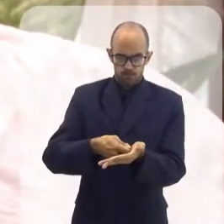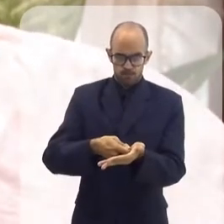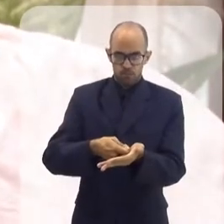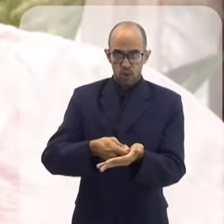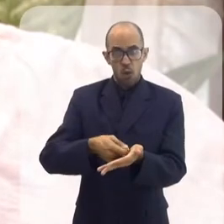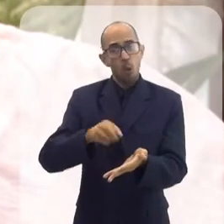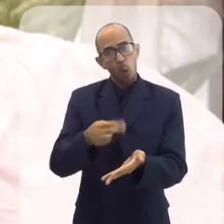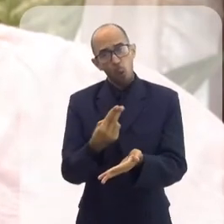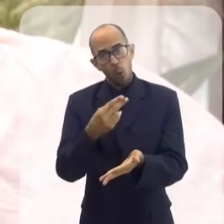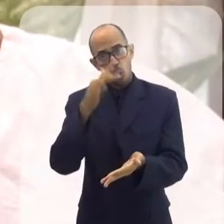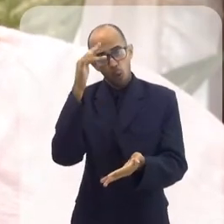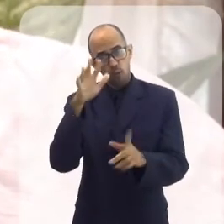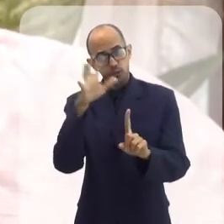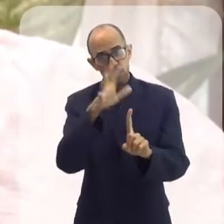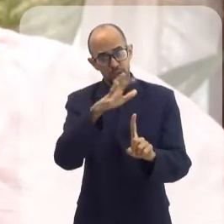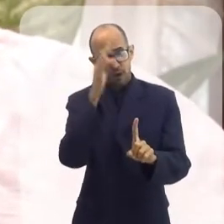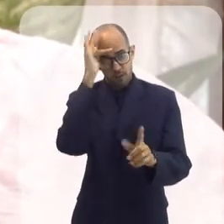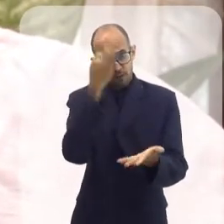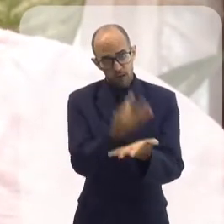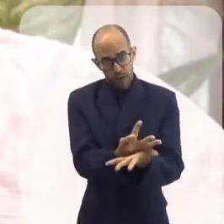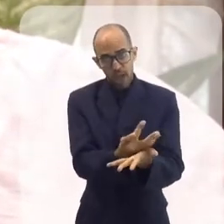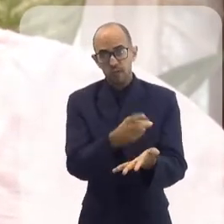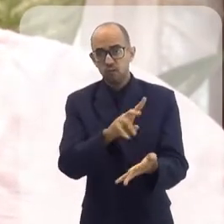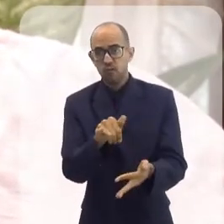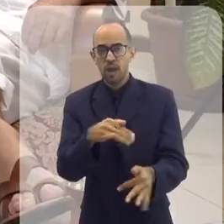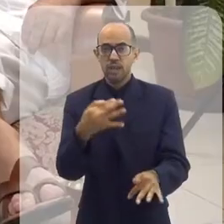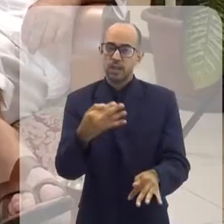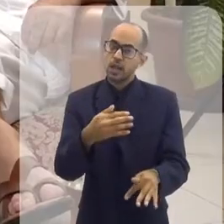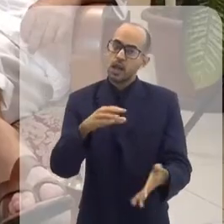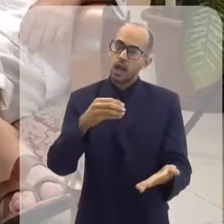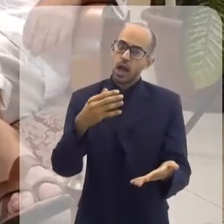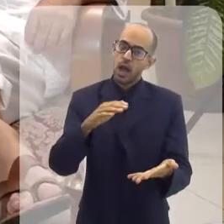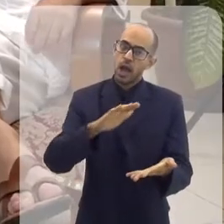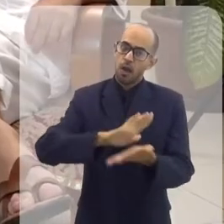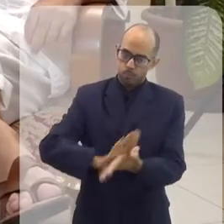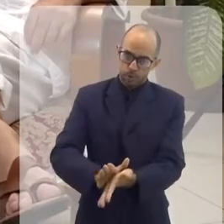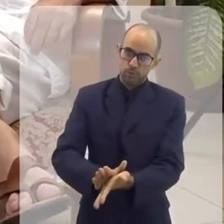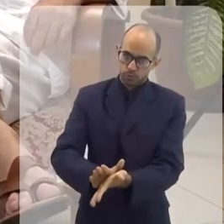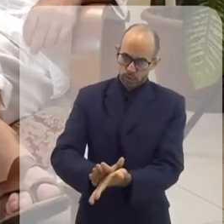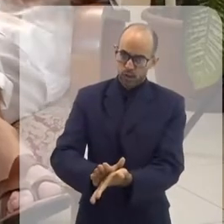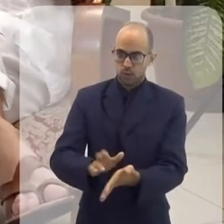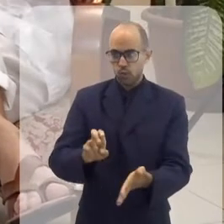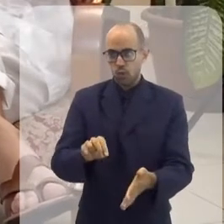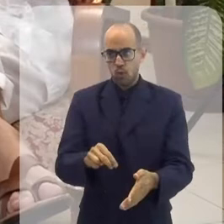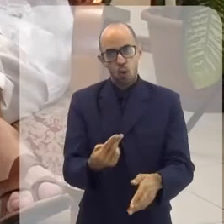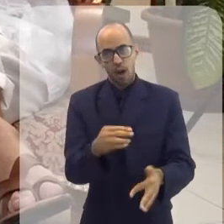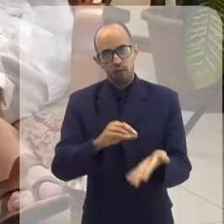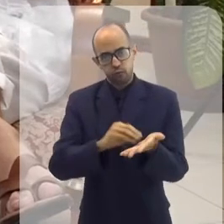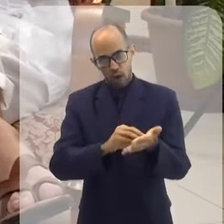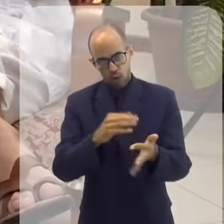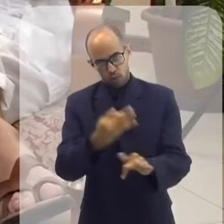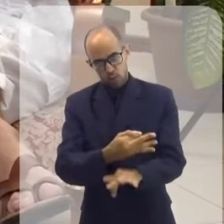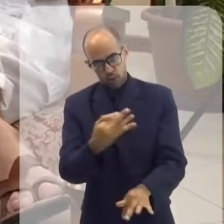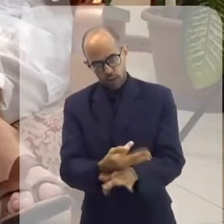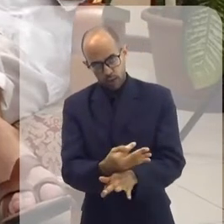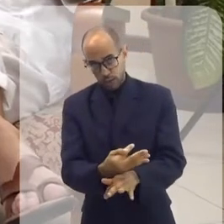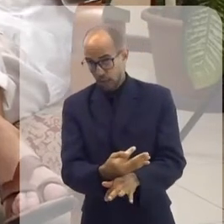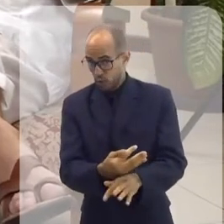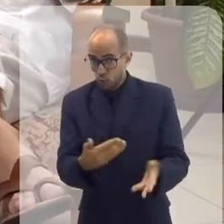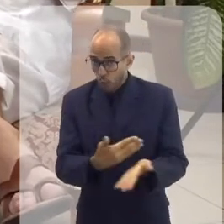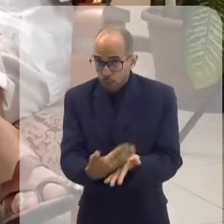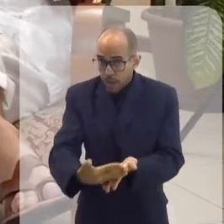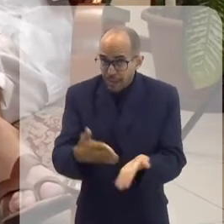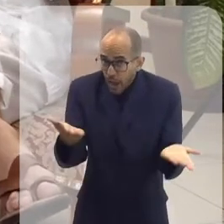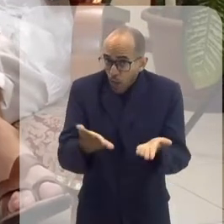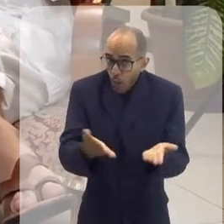pela fé infelizmente a ver a intolerância aí tolerância Não começa agora e não começa no Brasil